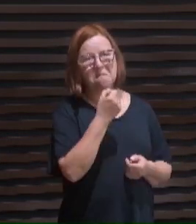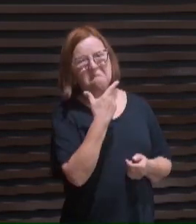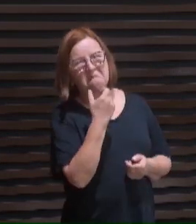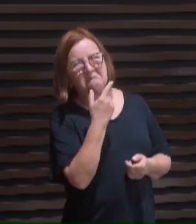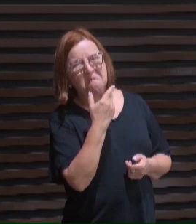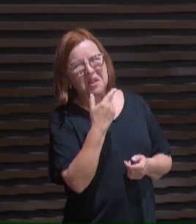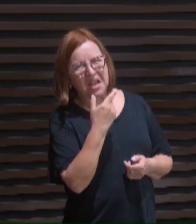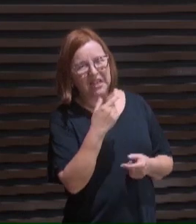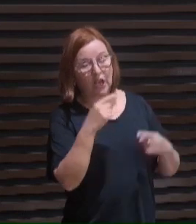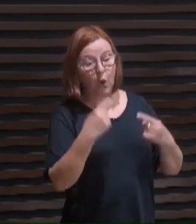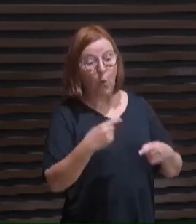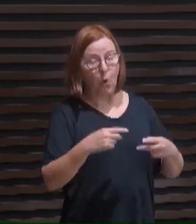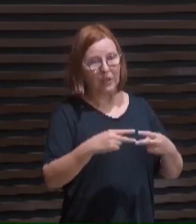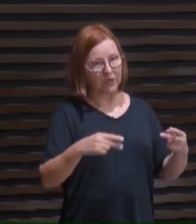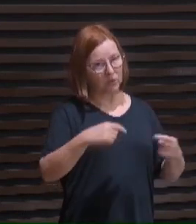jocosas,